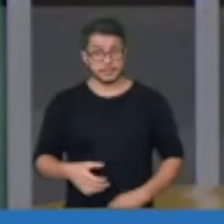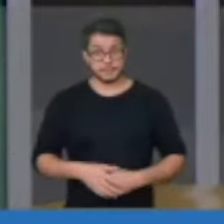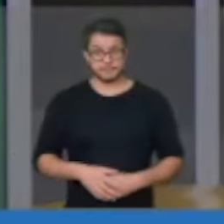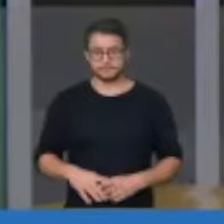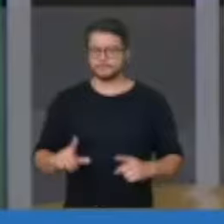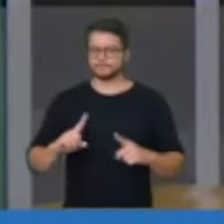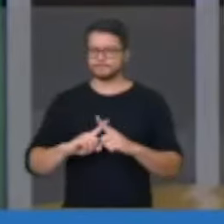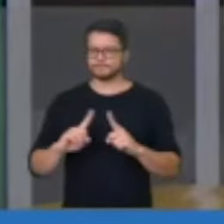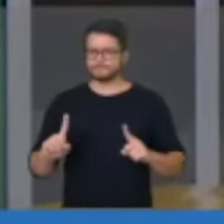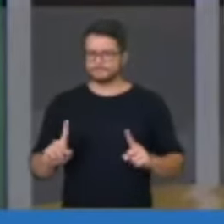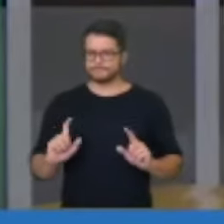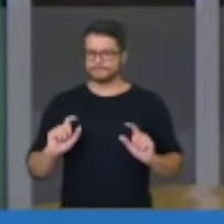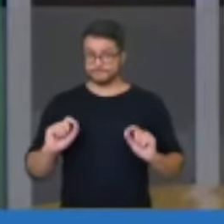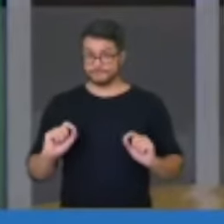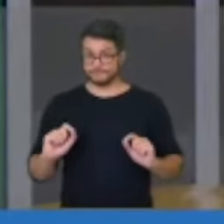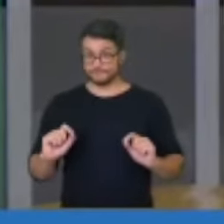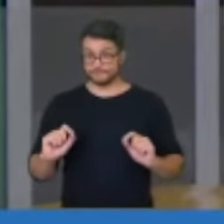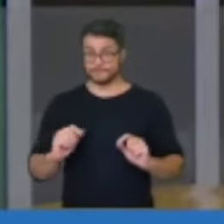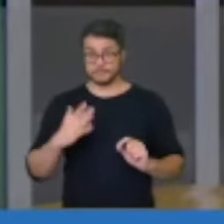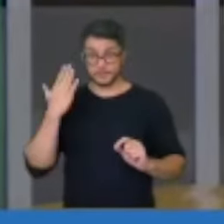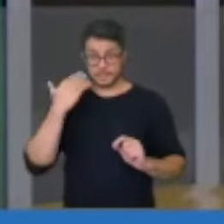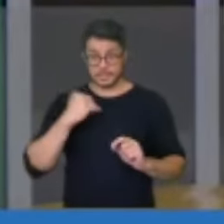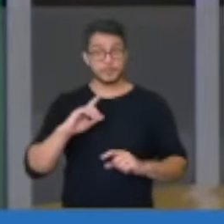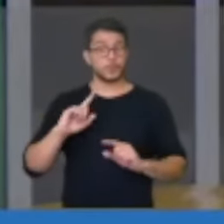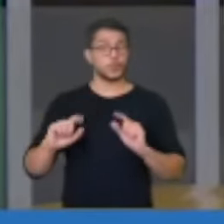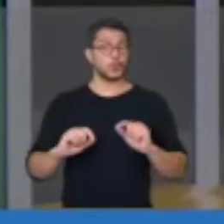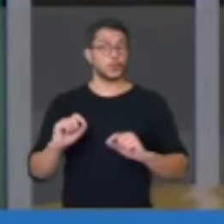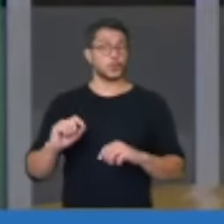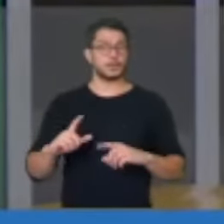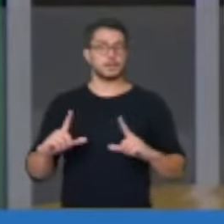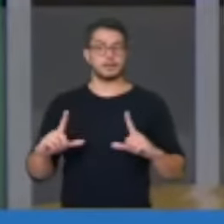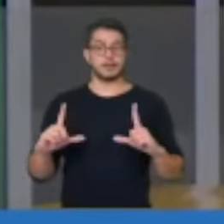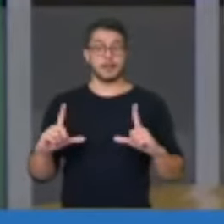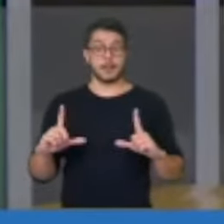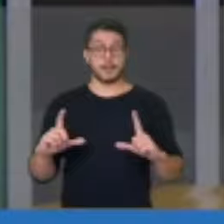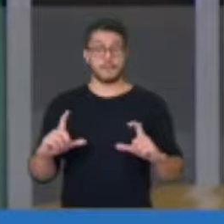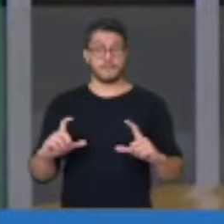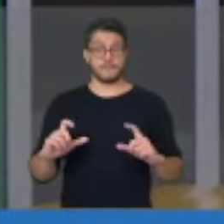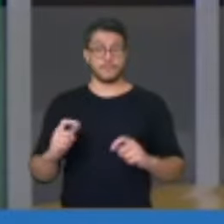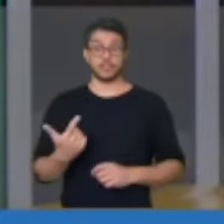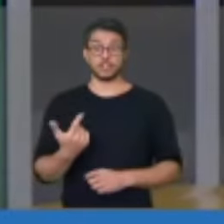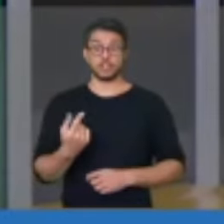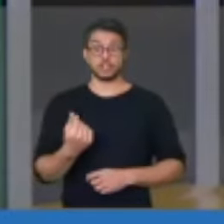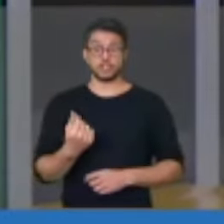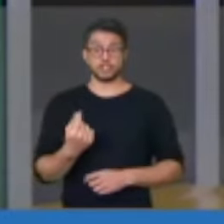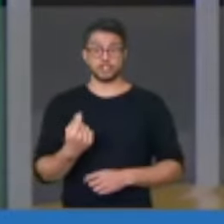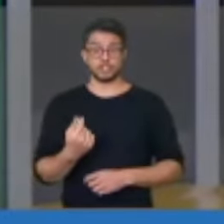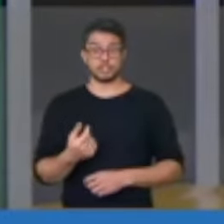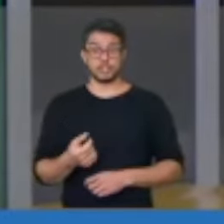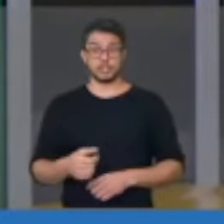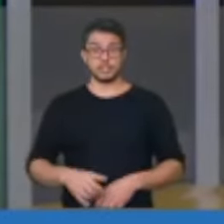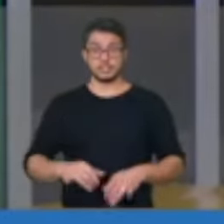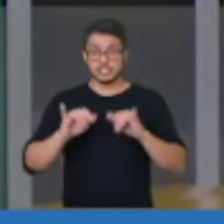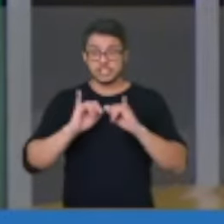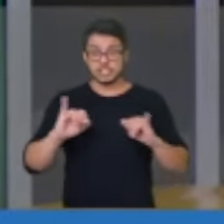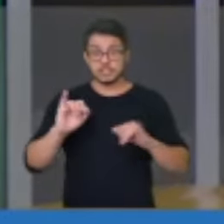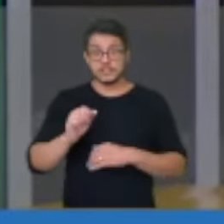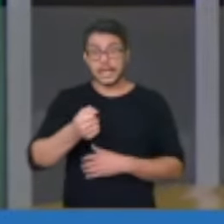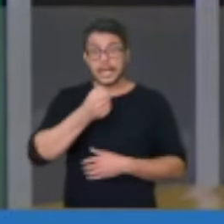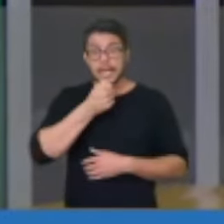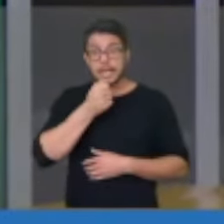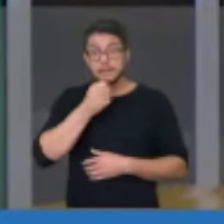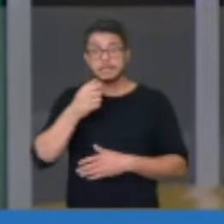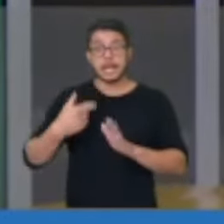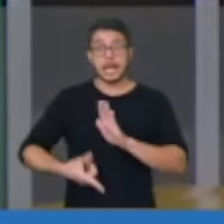curiosa? Essa foi a melhor de todas. A foto desse dinheiro saiu na imprensa antes da Polícia